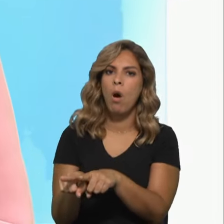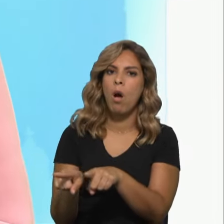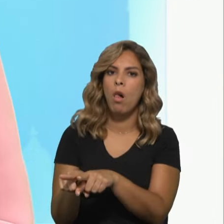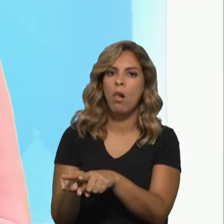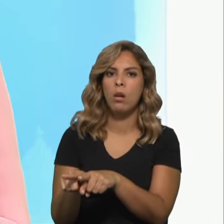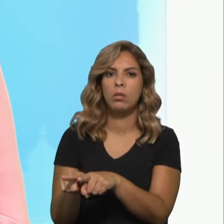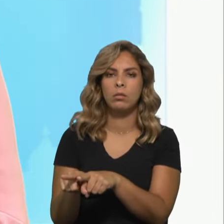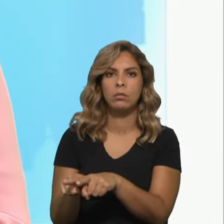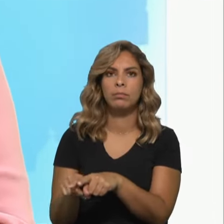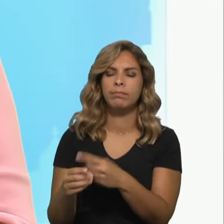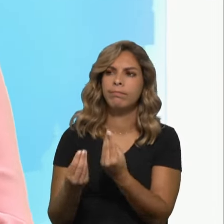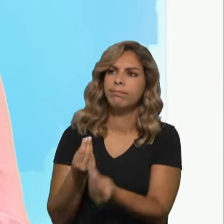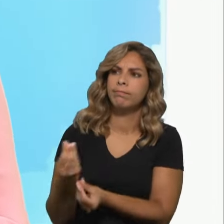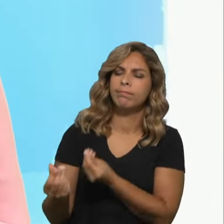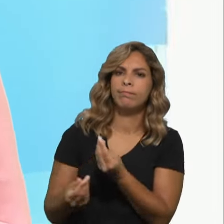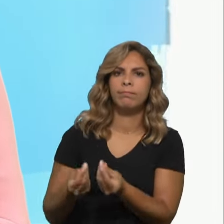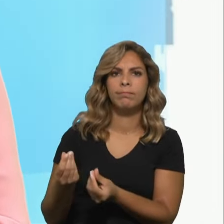fundo,